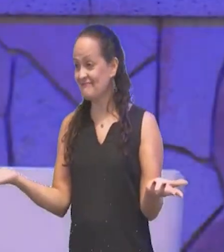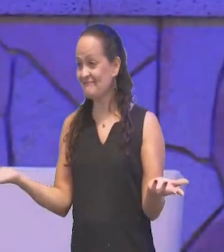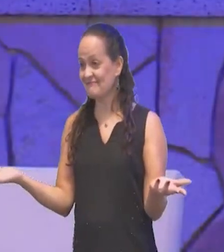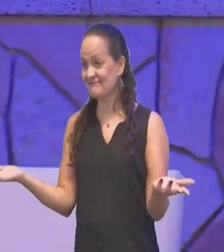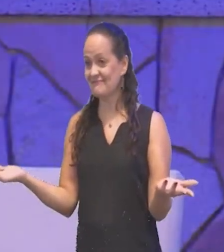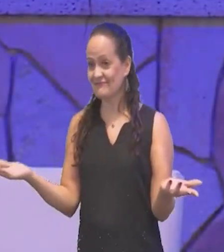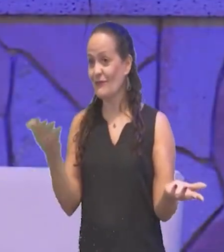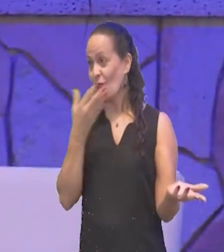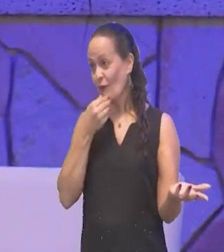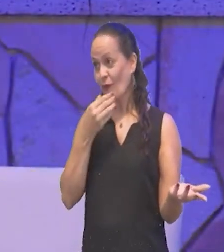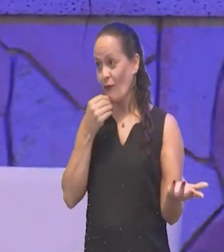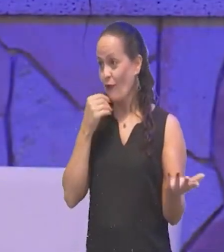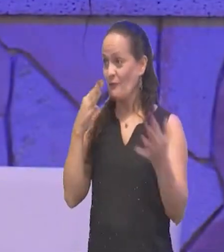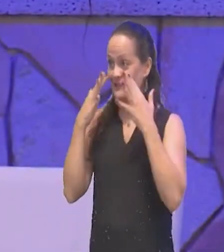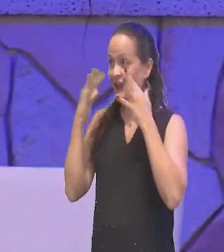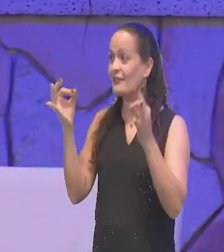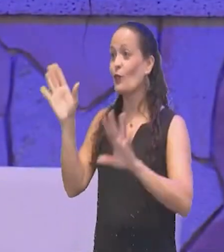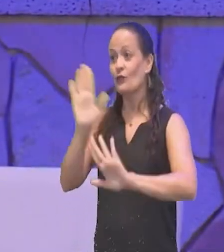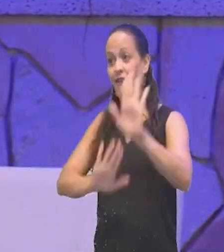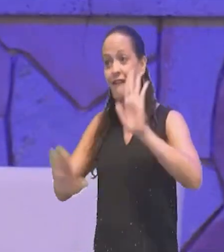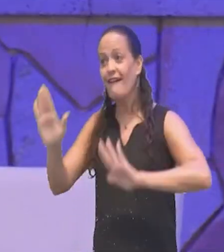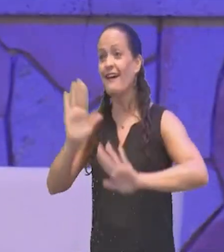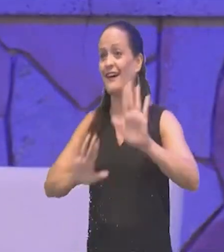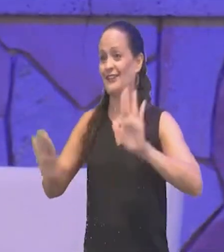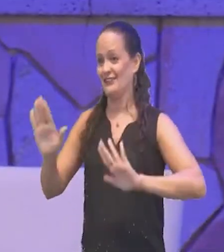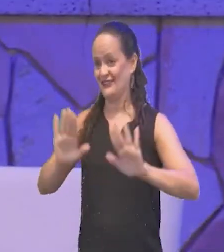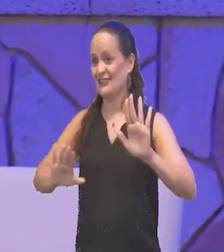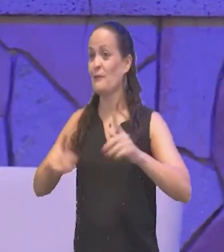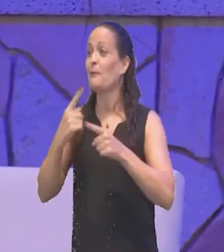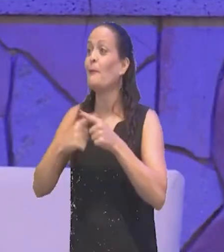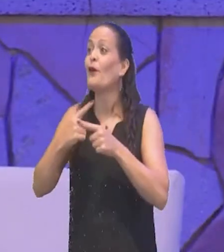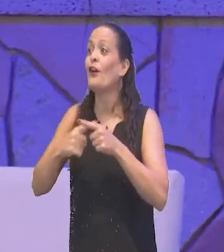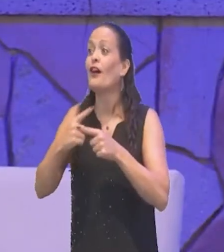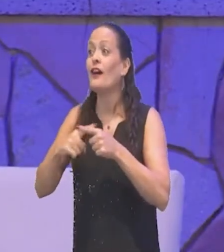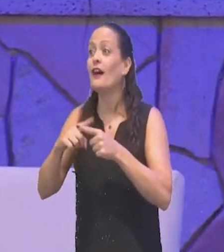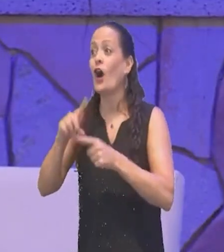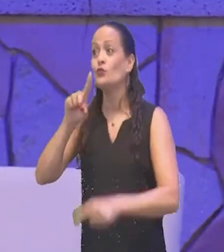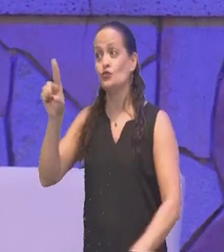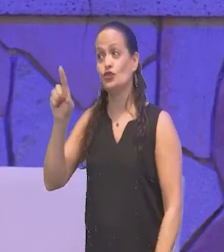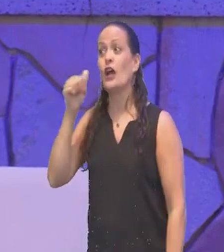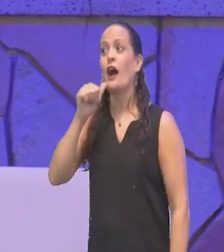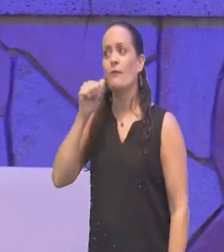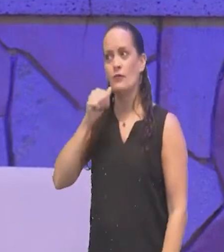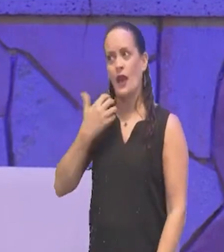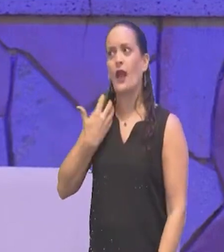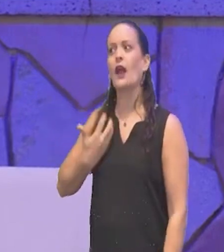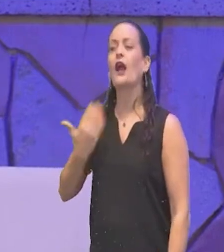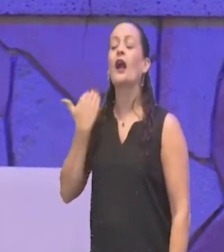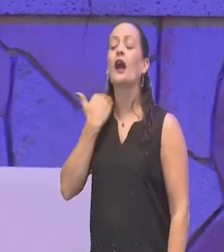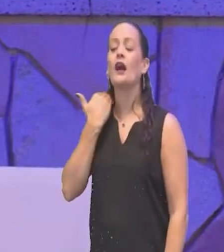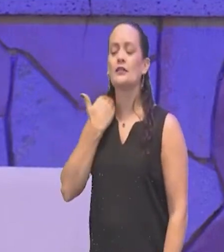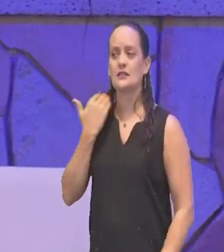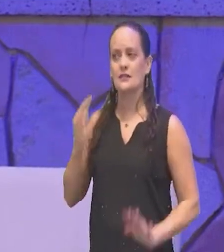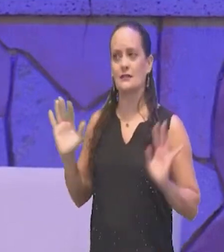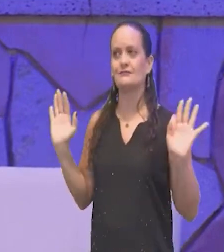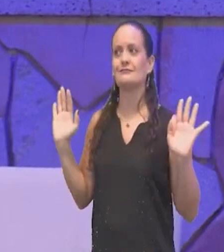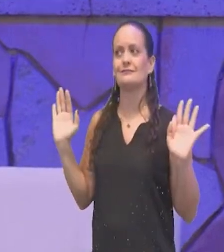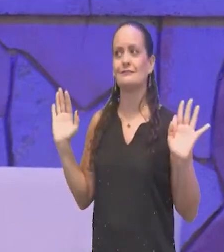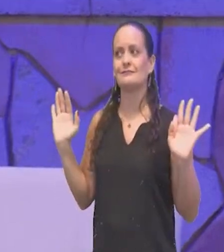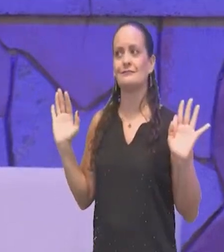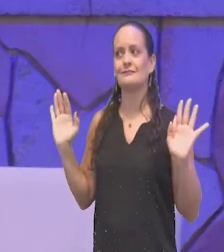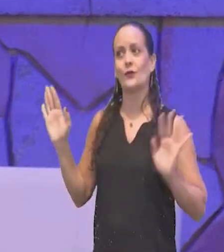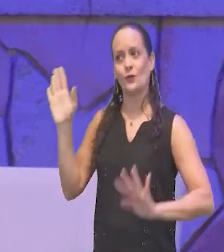homens, cuidado, queridos. Um dia ela pode cansar. Um dia ela pode